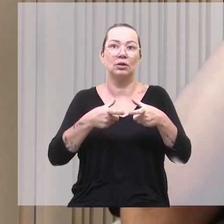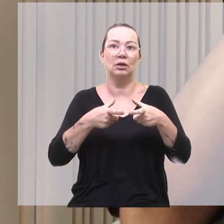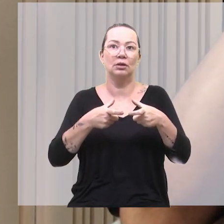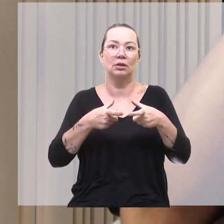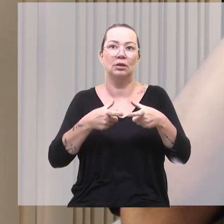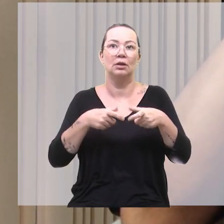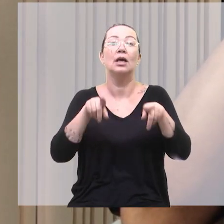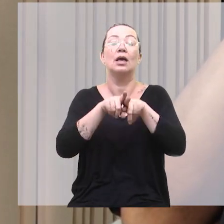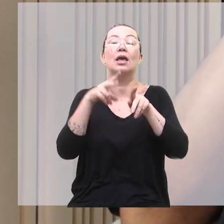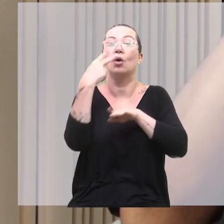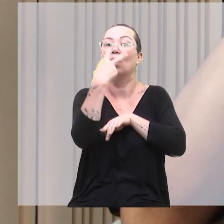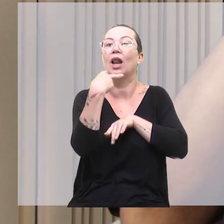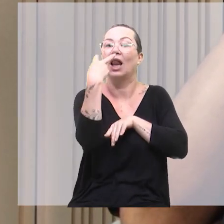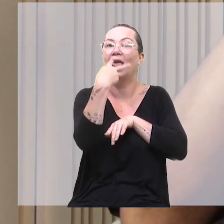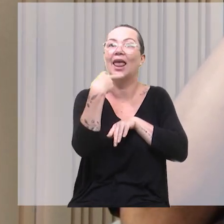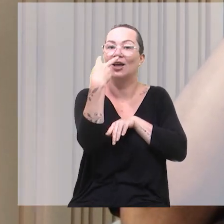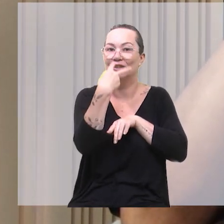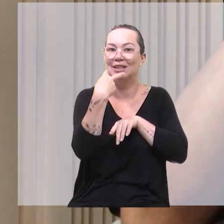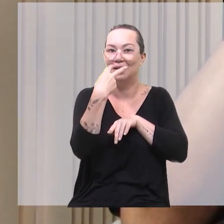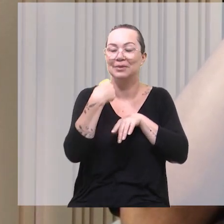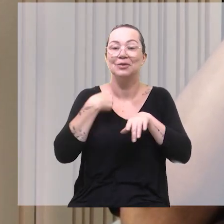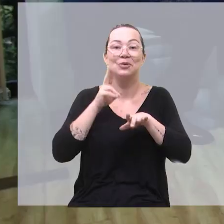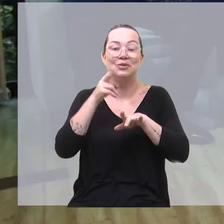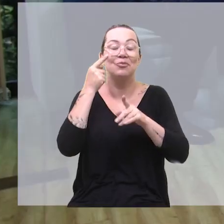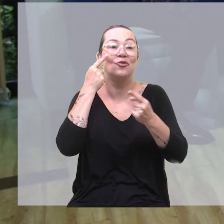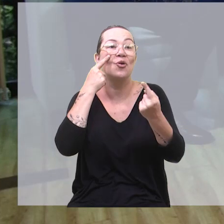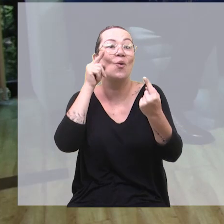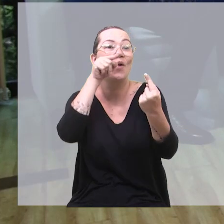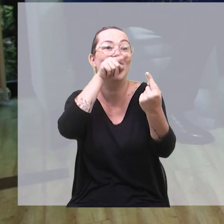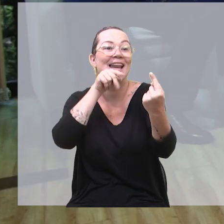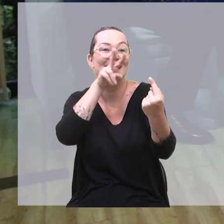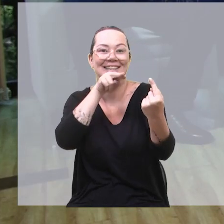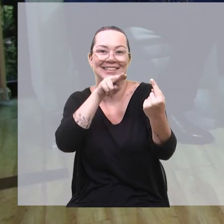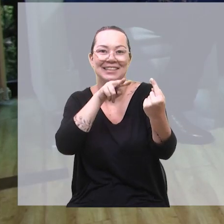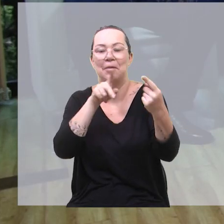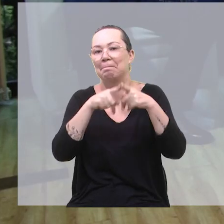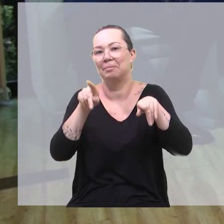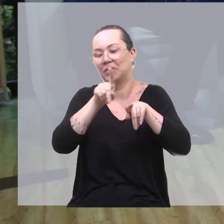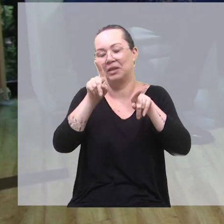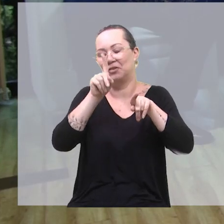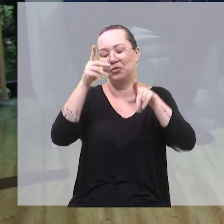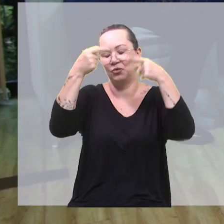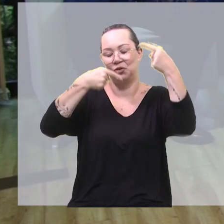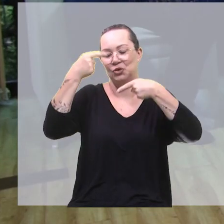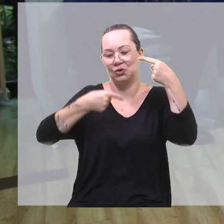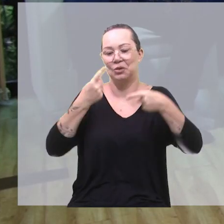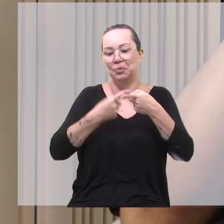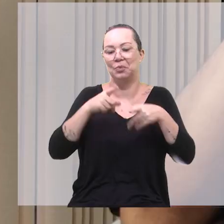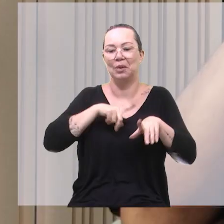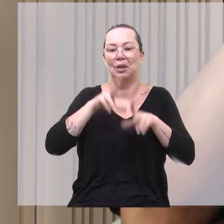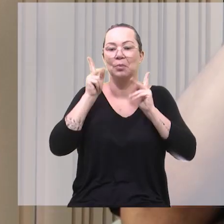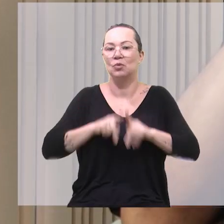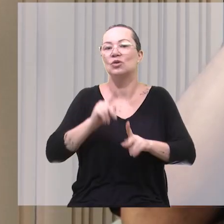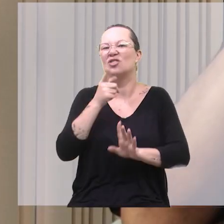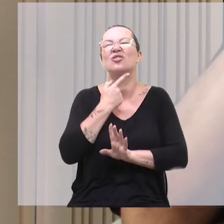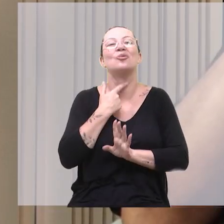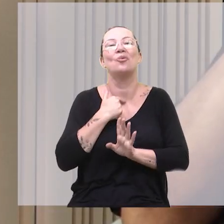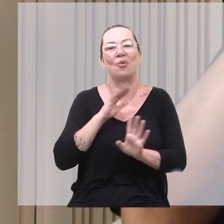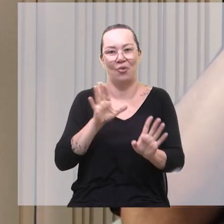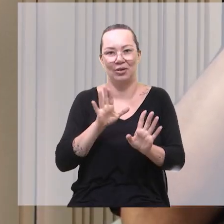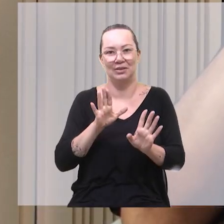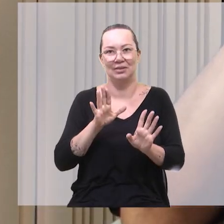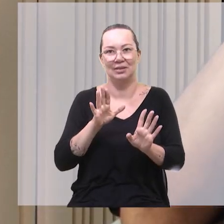lábios. Então, por isso que eu fico muito olhando para a pessoa. Mas também não entro em discussão, porque tem pessoas que não